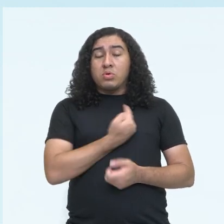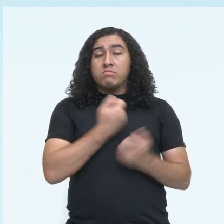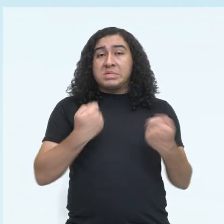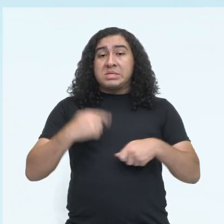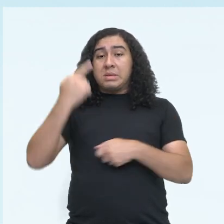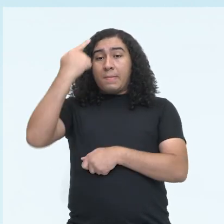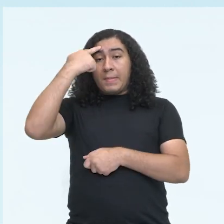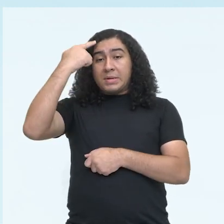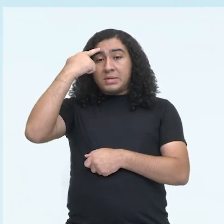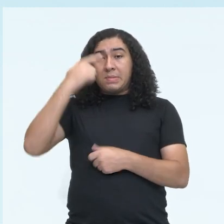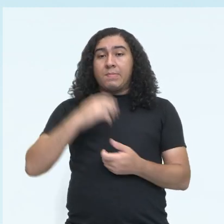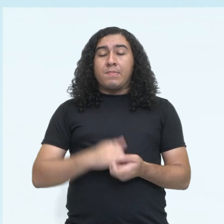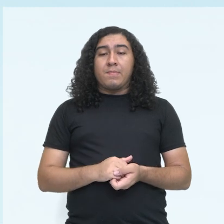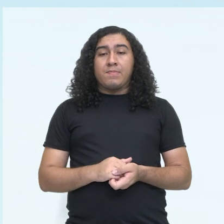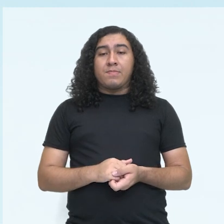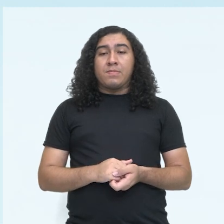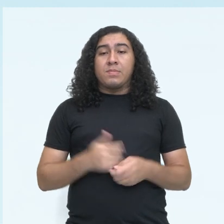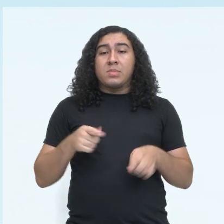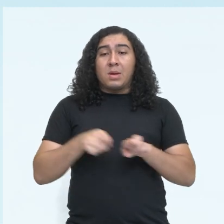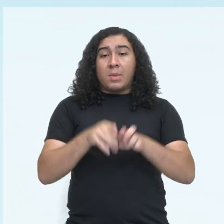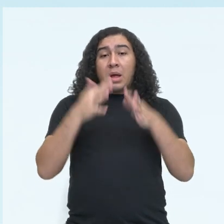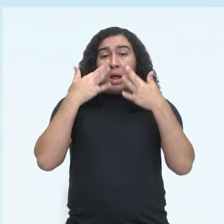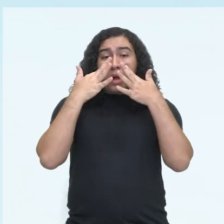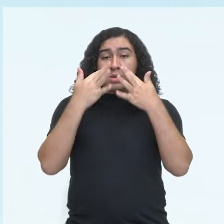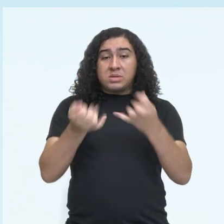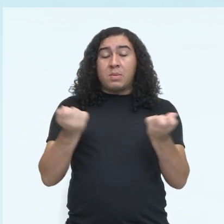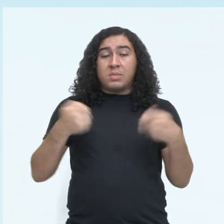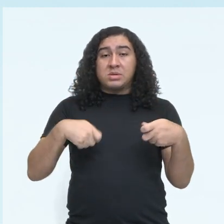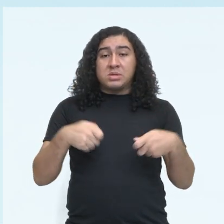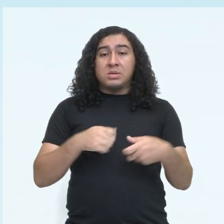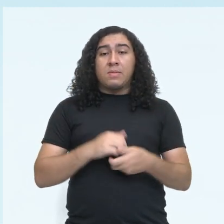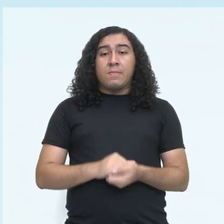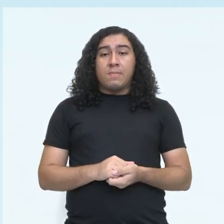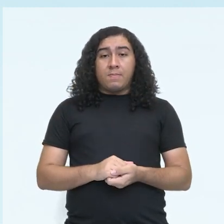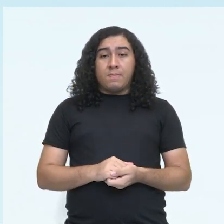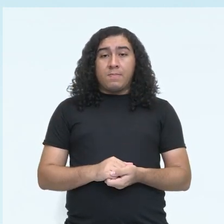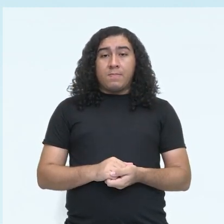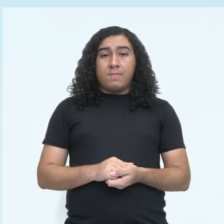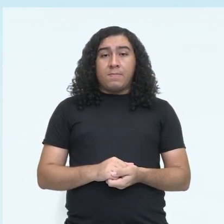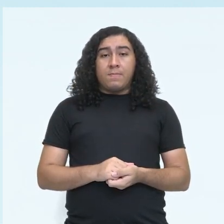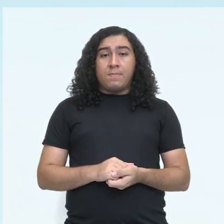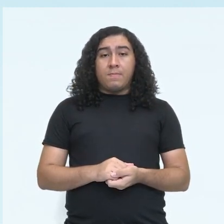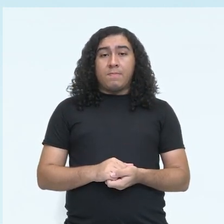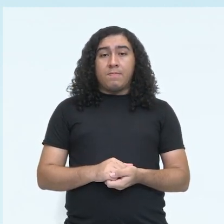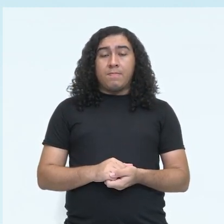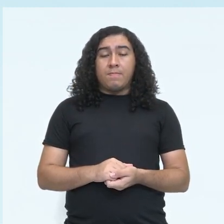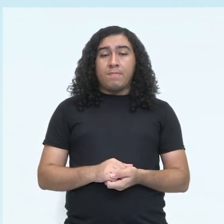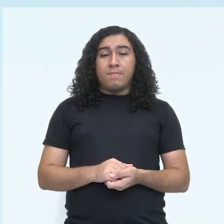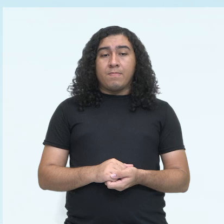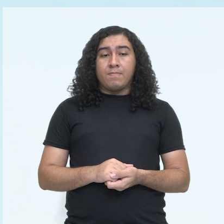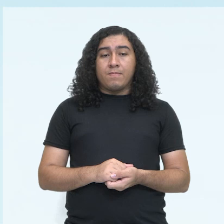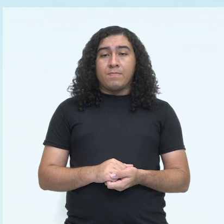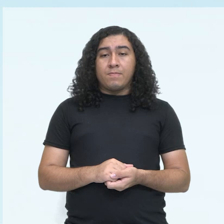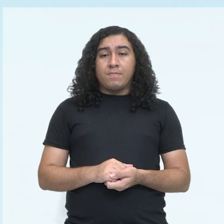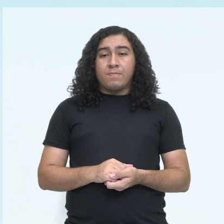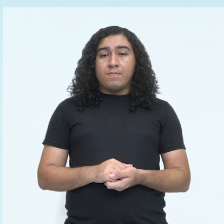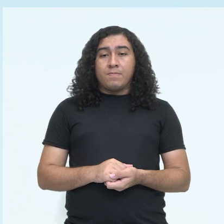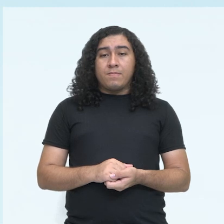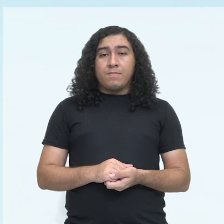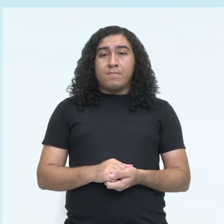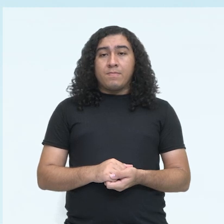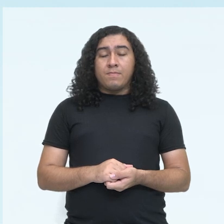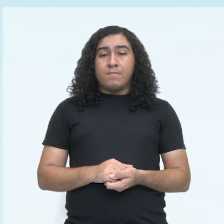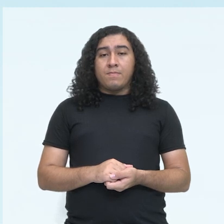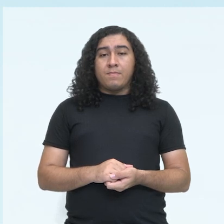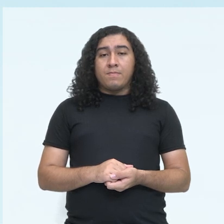gente refletir. E um ponto de atenção precisa ter aí. Esse ponto de atenção, ele é muito importante, gente. Qual é o ponto de